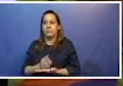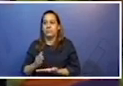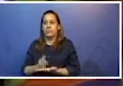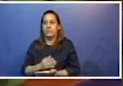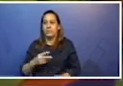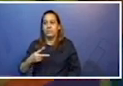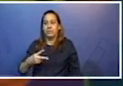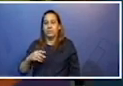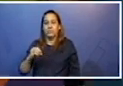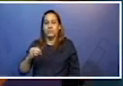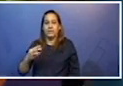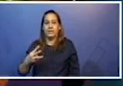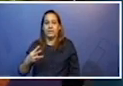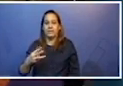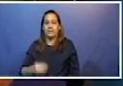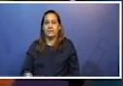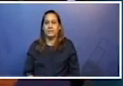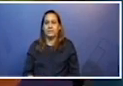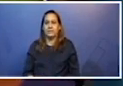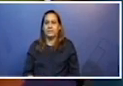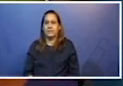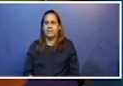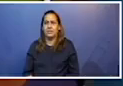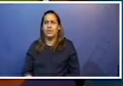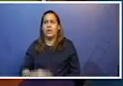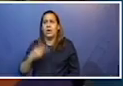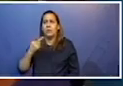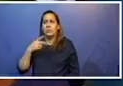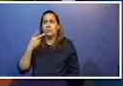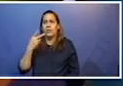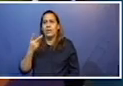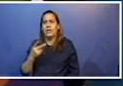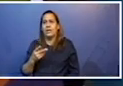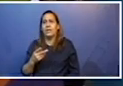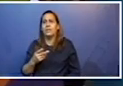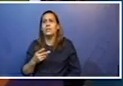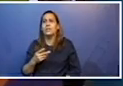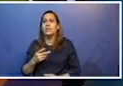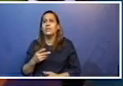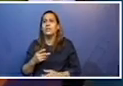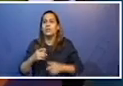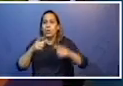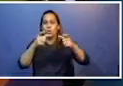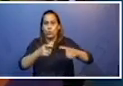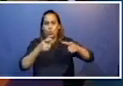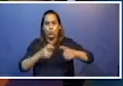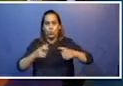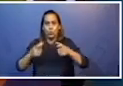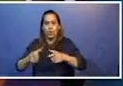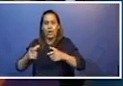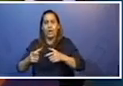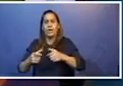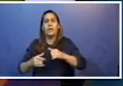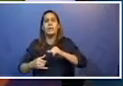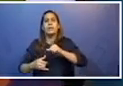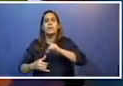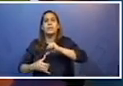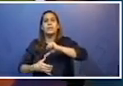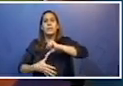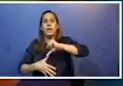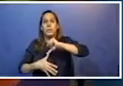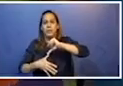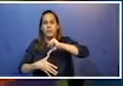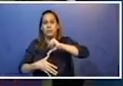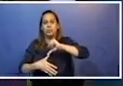Na página 203, nós vamos falar do segundo maior bioma da América do Sul e do